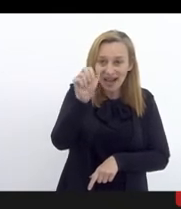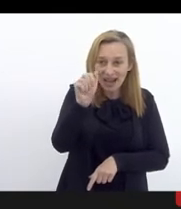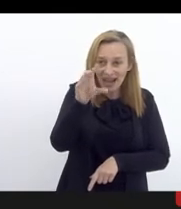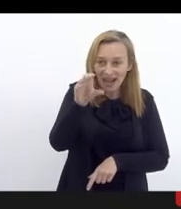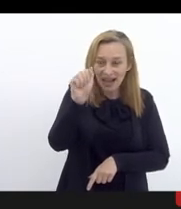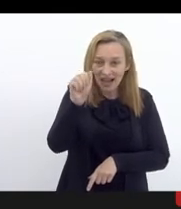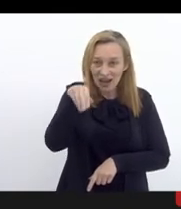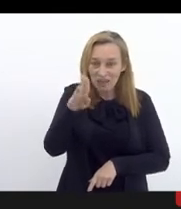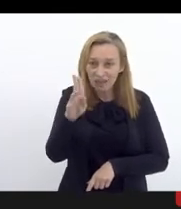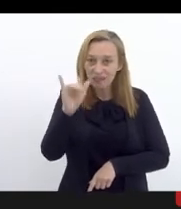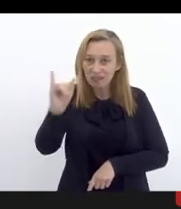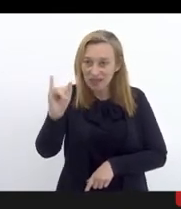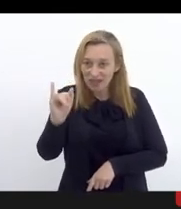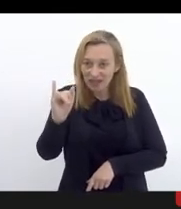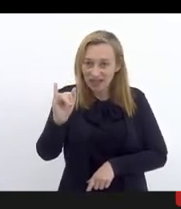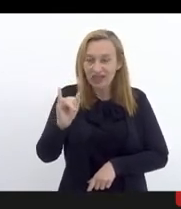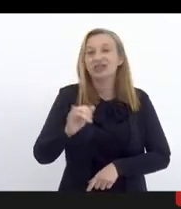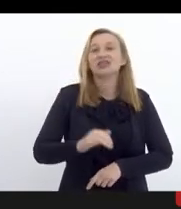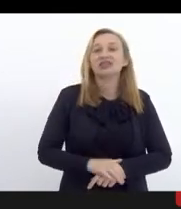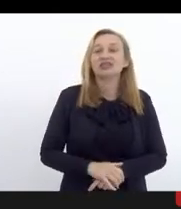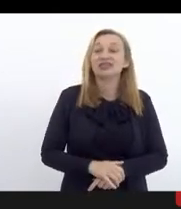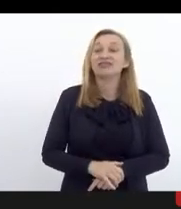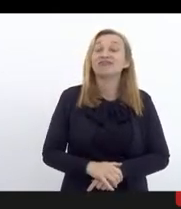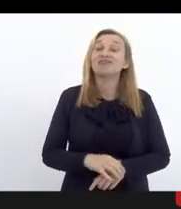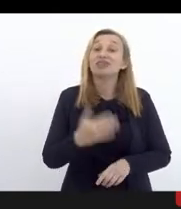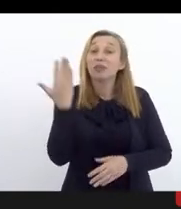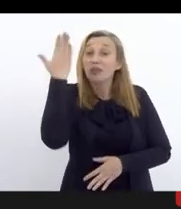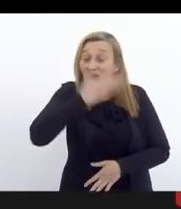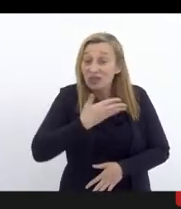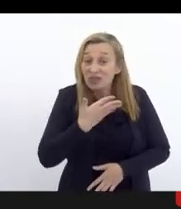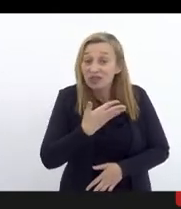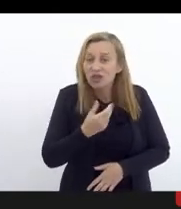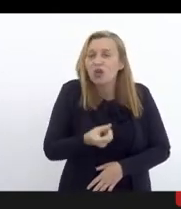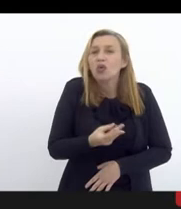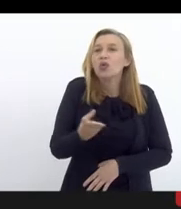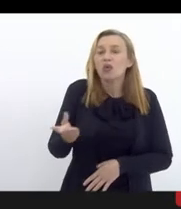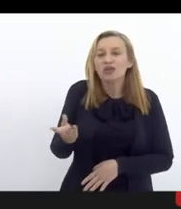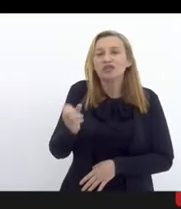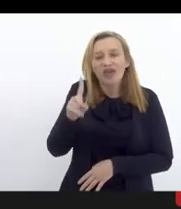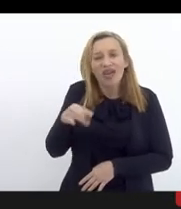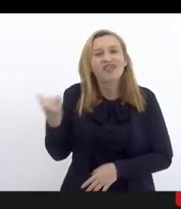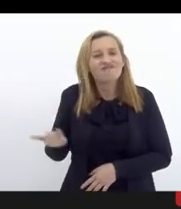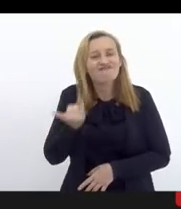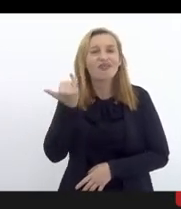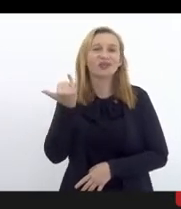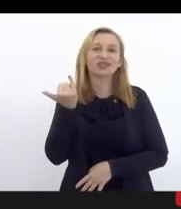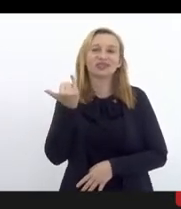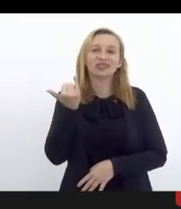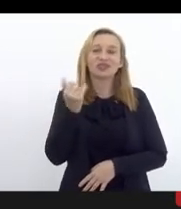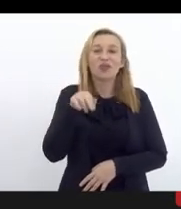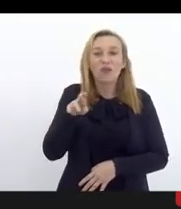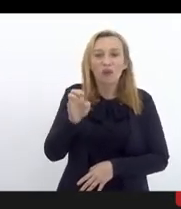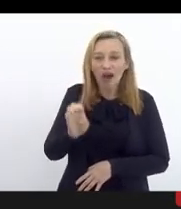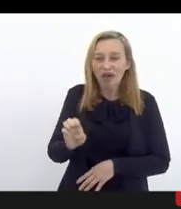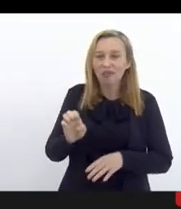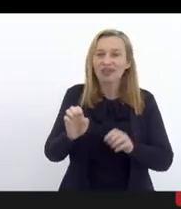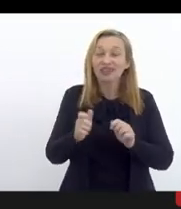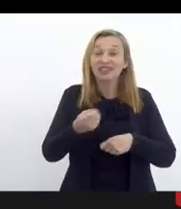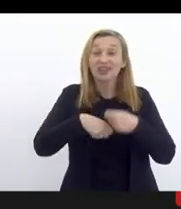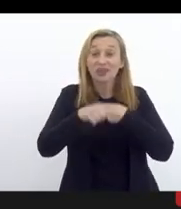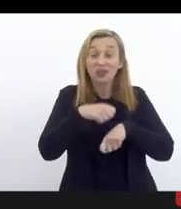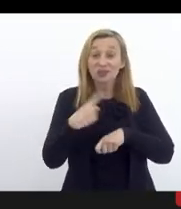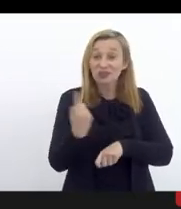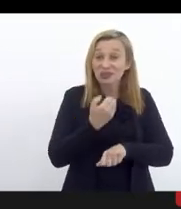do interior fluminense, está constatando o quanto é importante o agronegócio do nosso